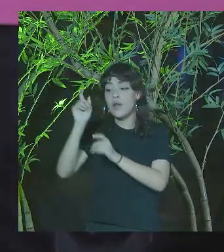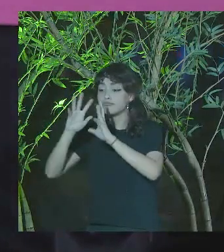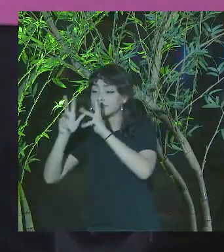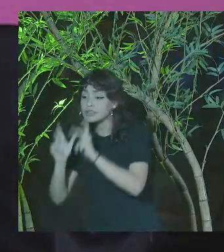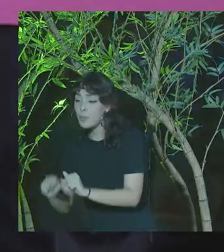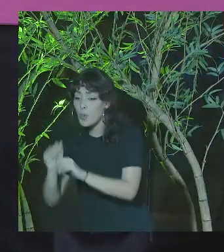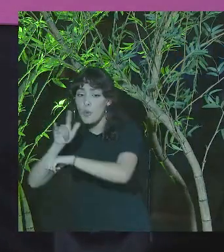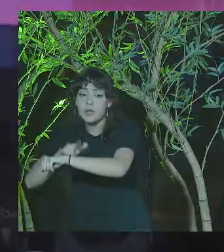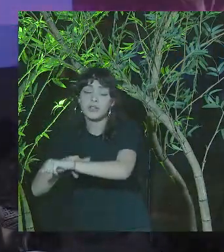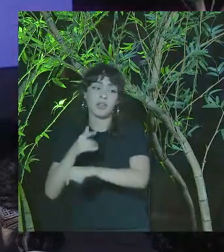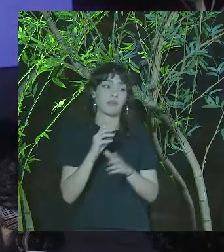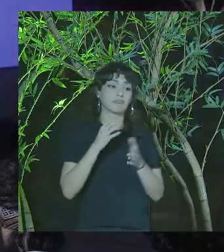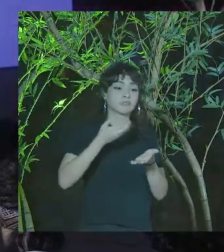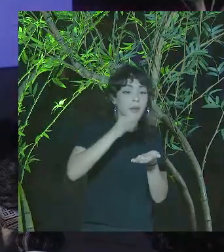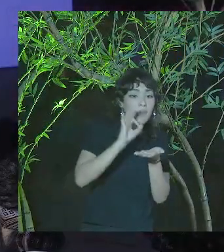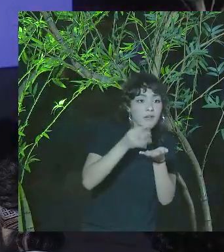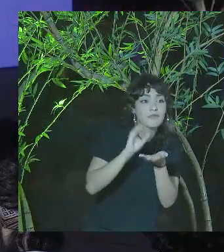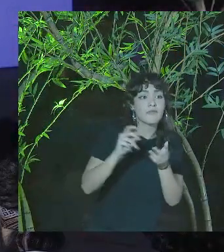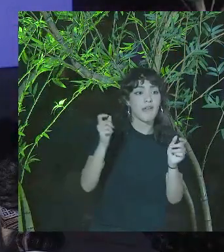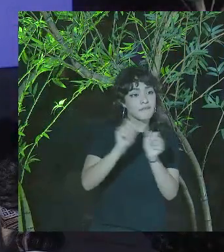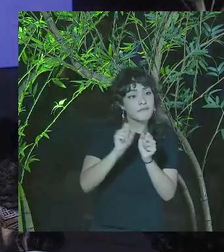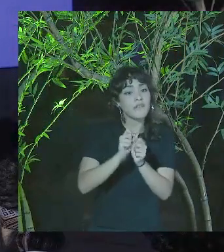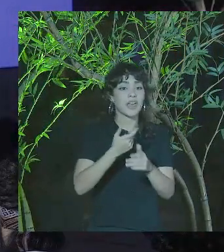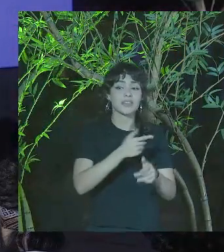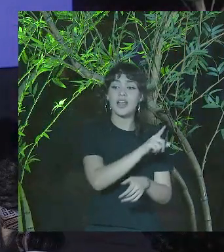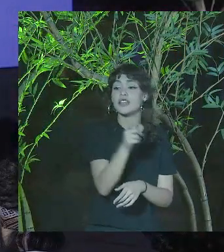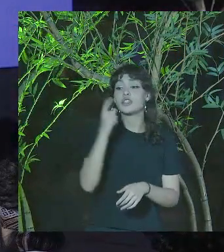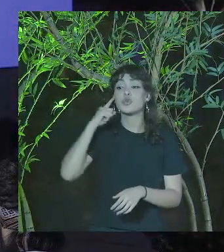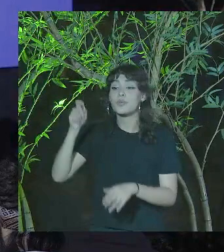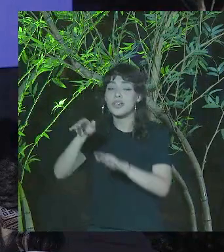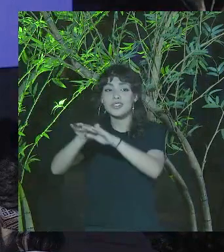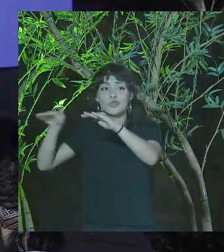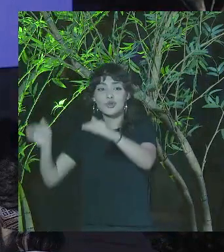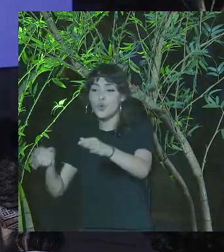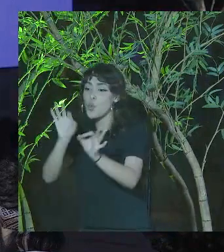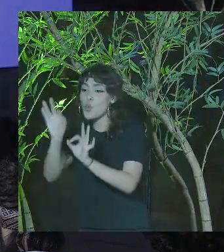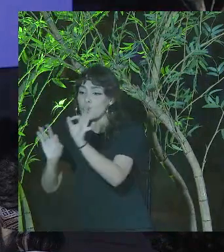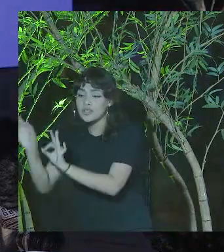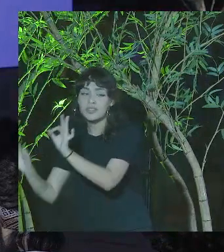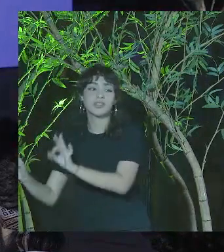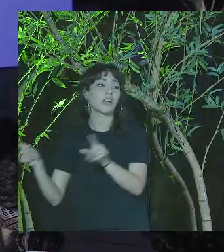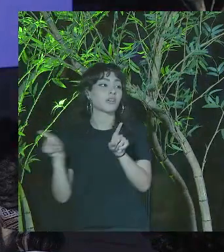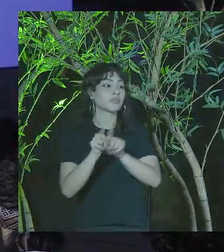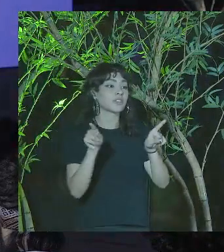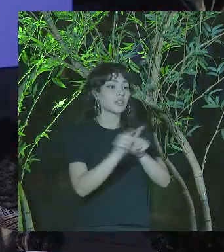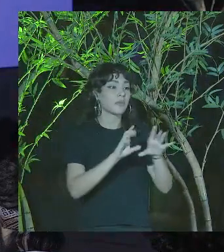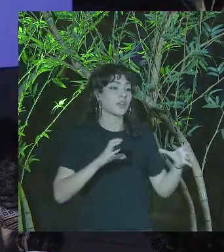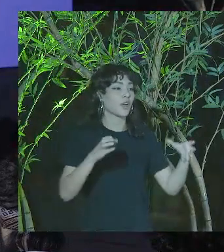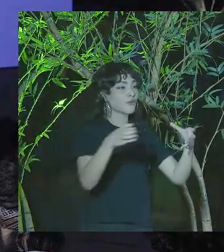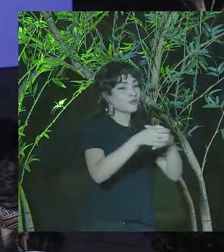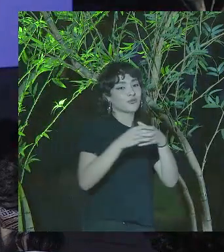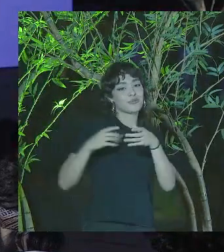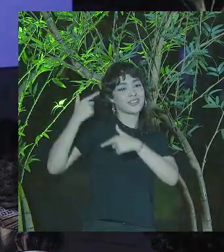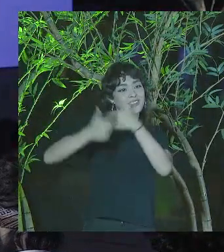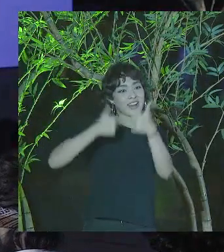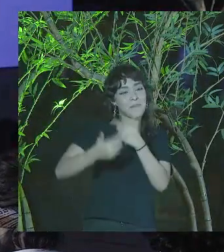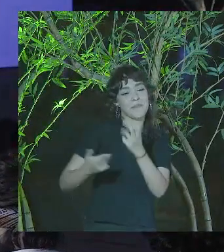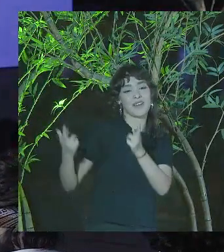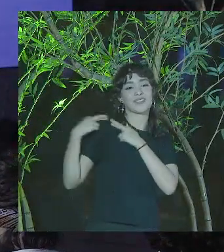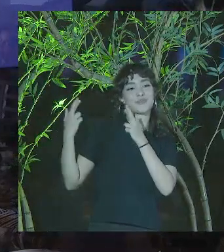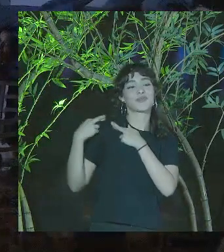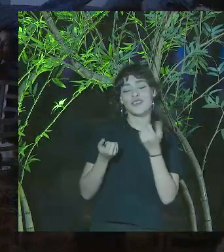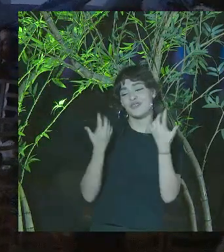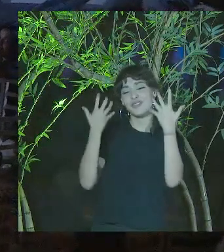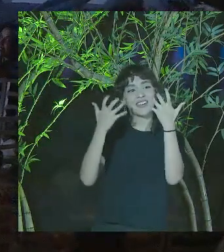que você tomou, tem gente que está aqui na mesa de som cuidando, tem uma turma que está aqui. Eu queria uma salva de palmas para todas essas pessoas.